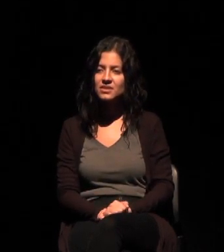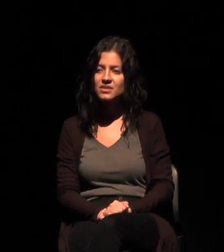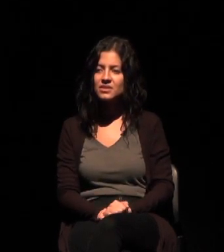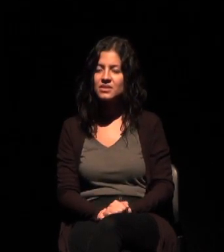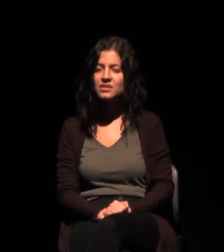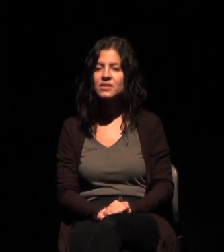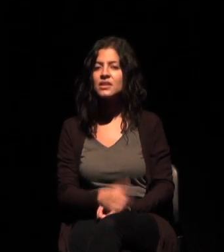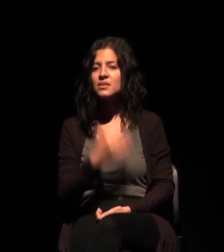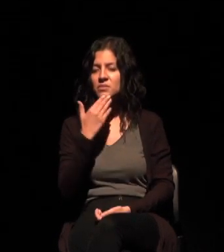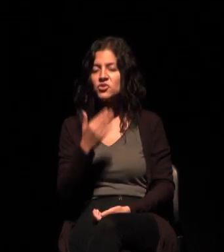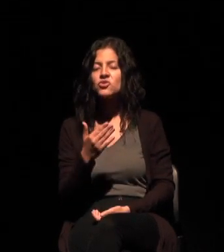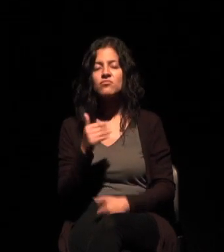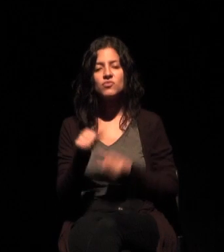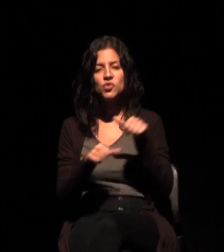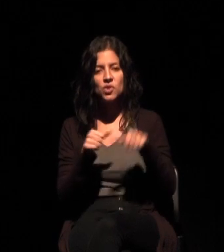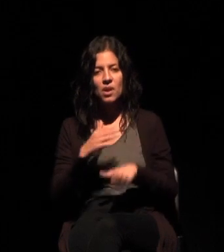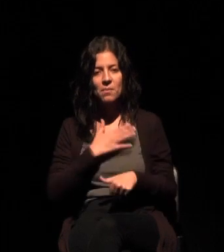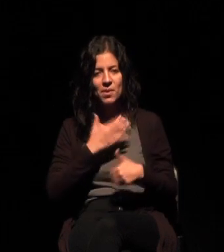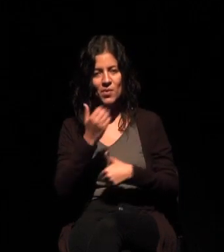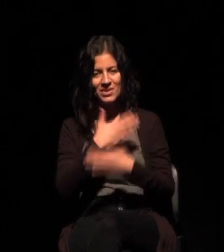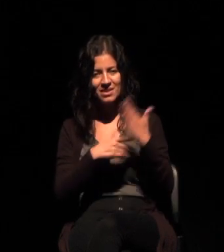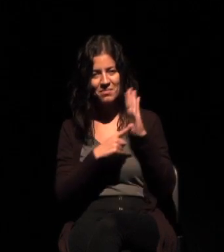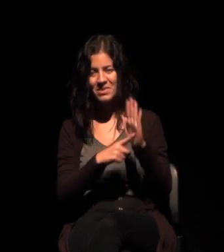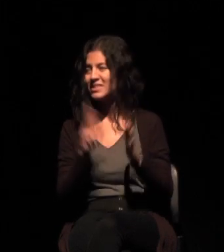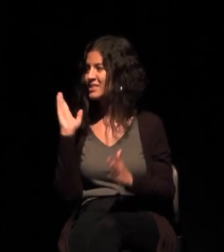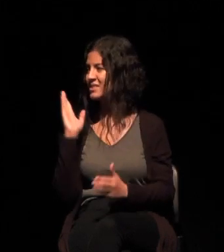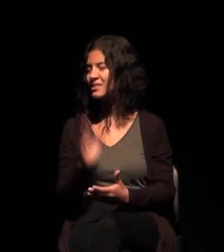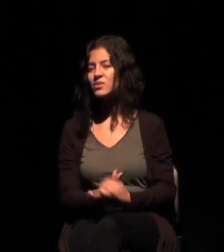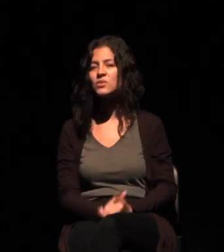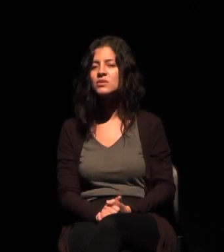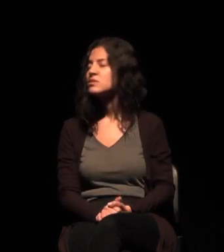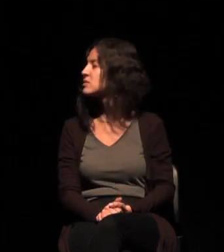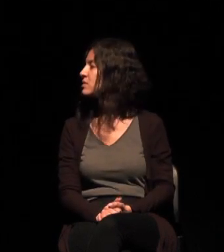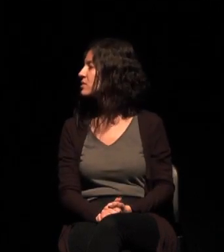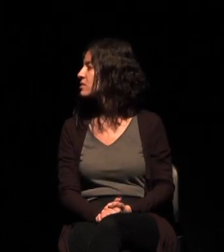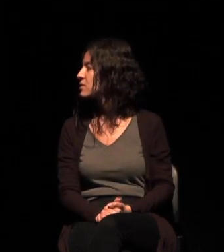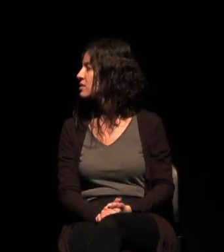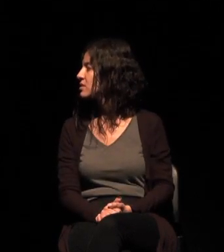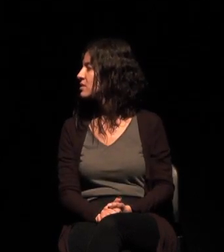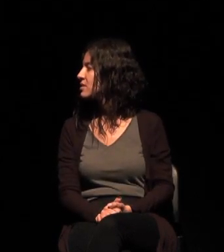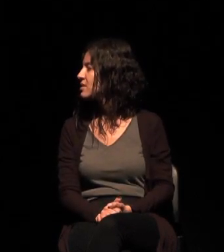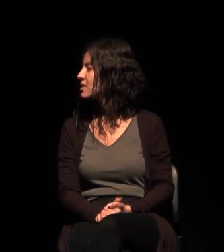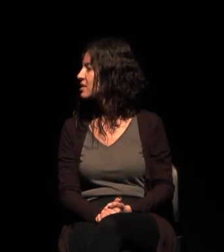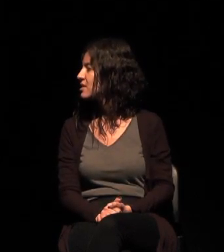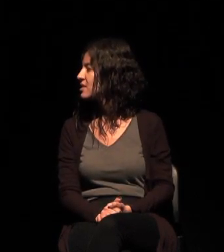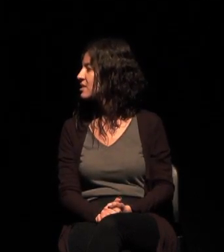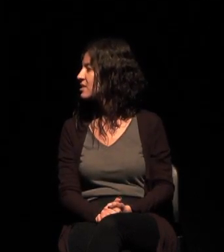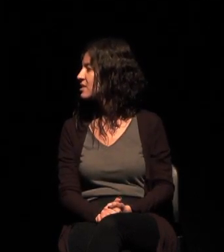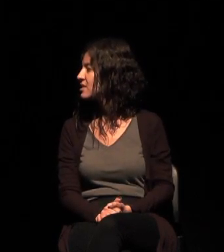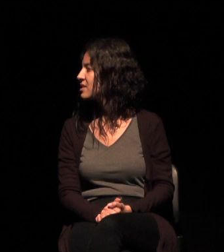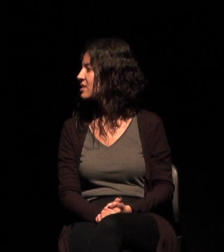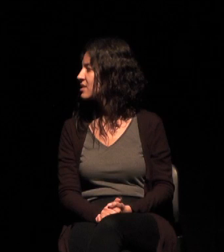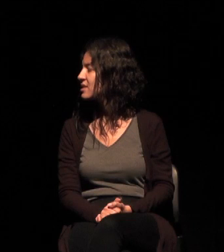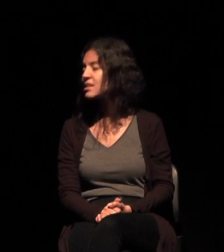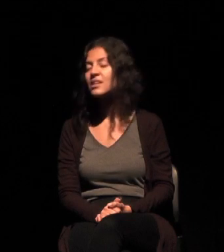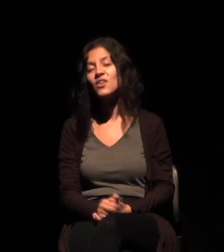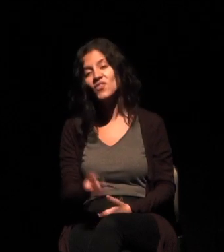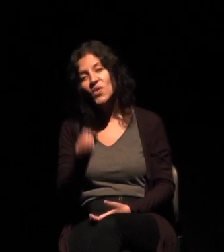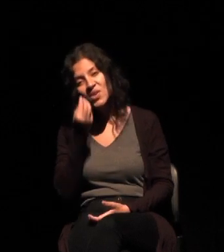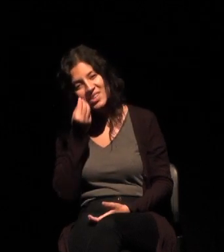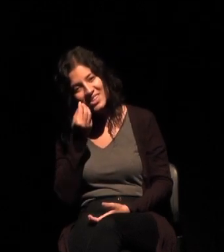noite eu vou tentar falar devagarinho embora acho que já está tudo no tom